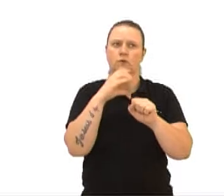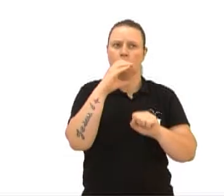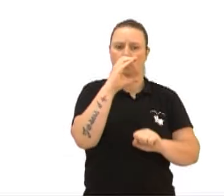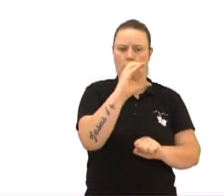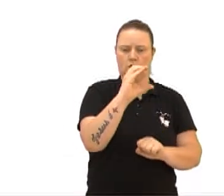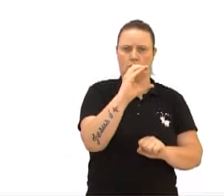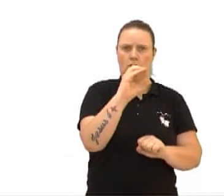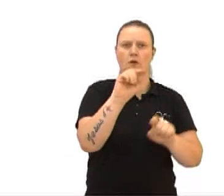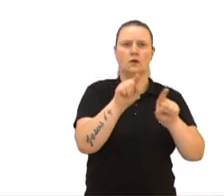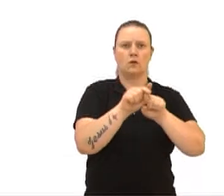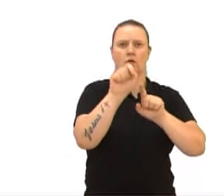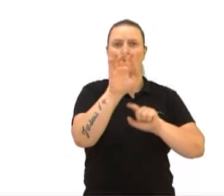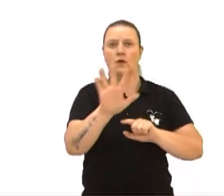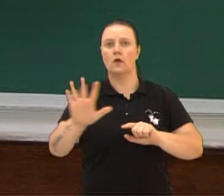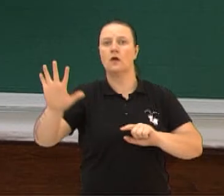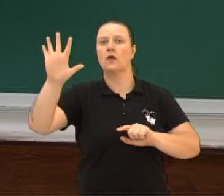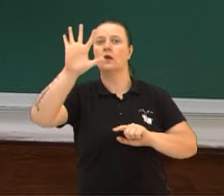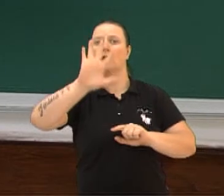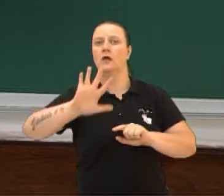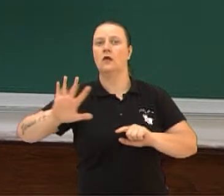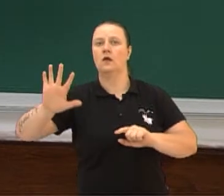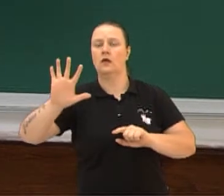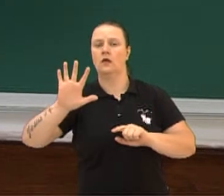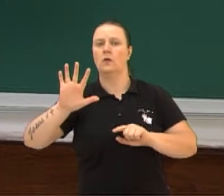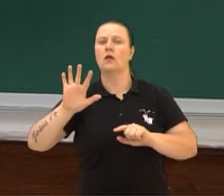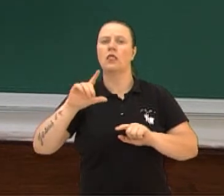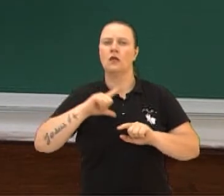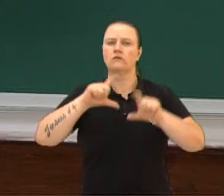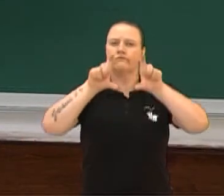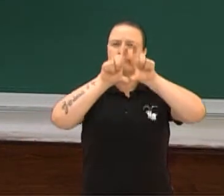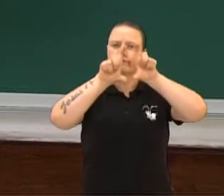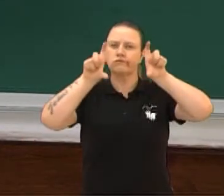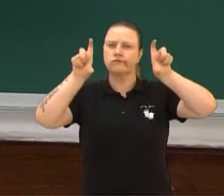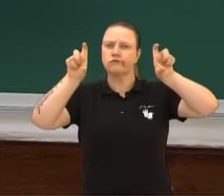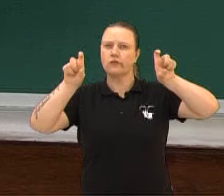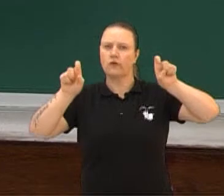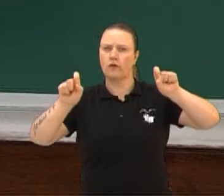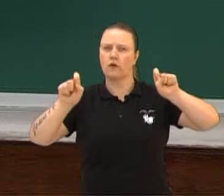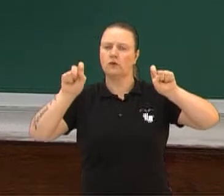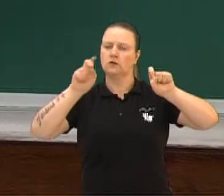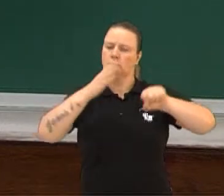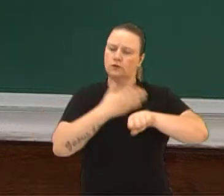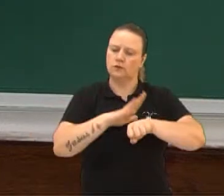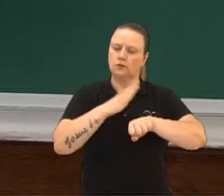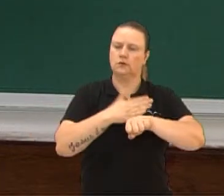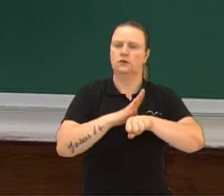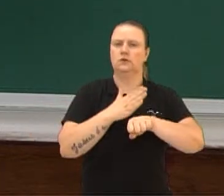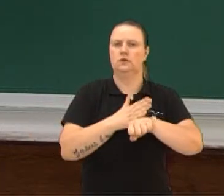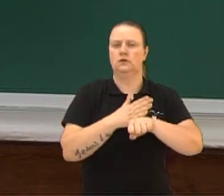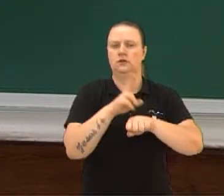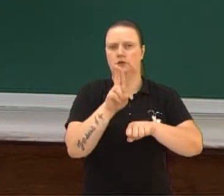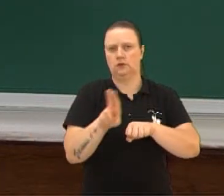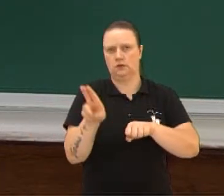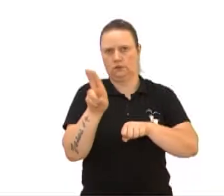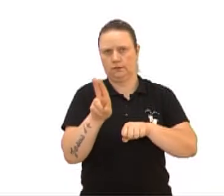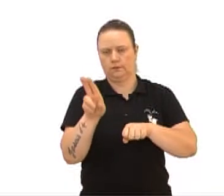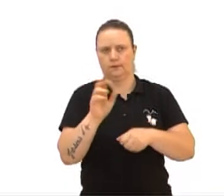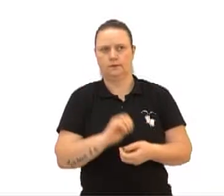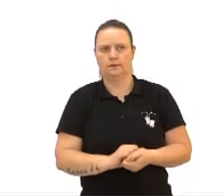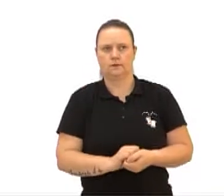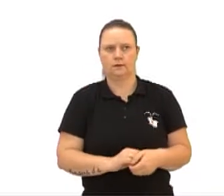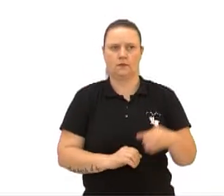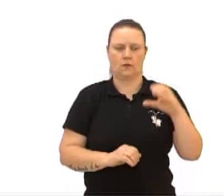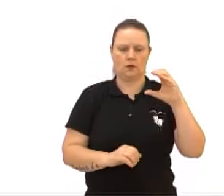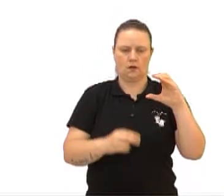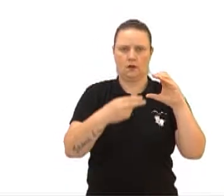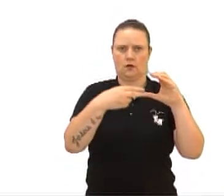Então, são fórmulas que a gente no decorrer vai utilizar para fazer esses cálculos. Então, o comprimento é igual a C igual a